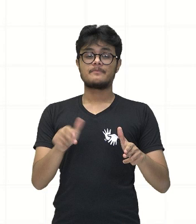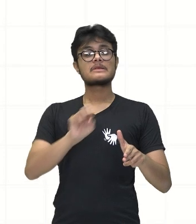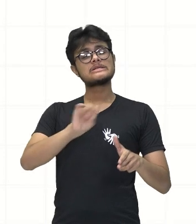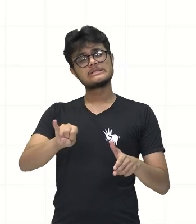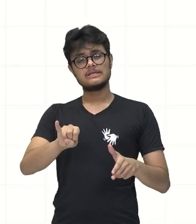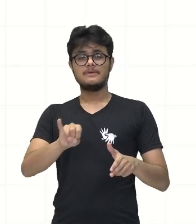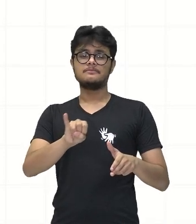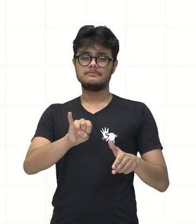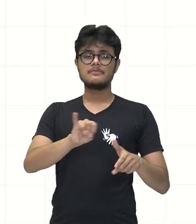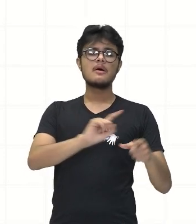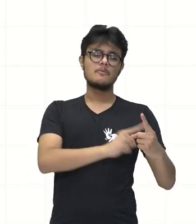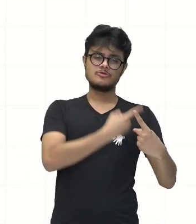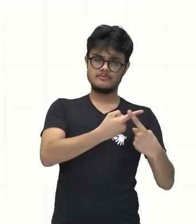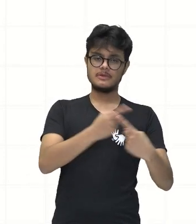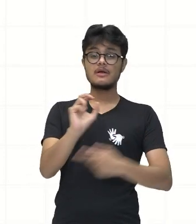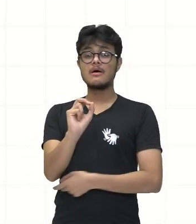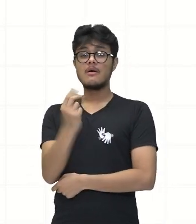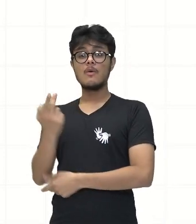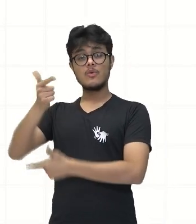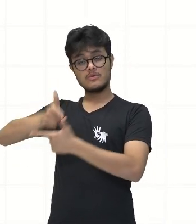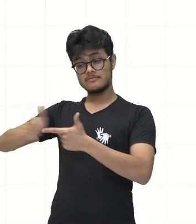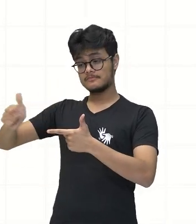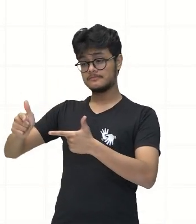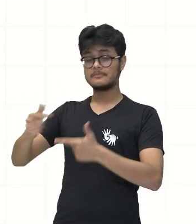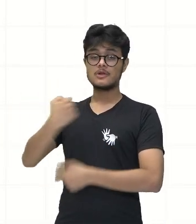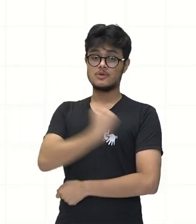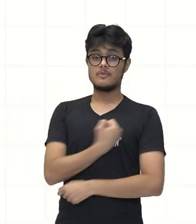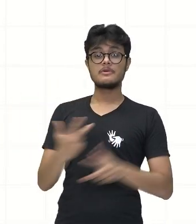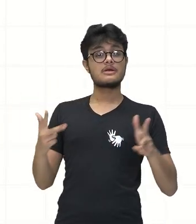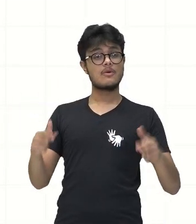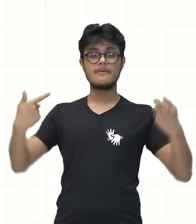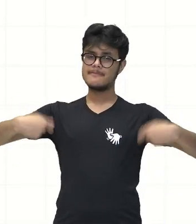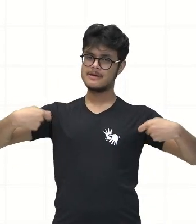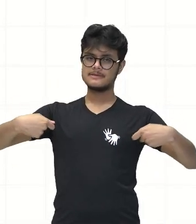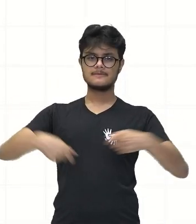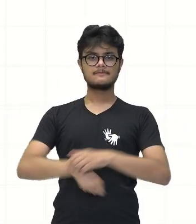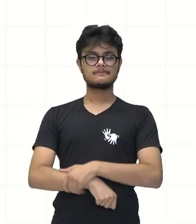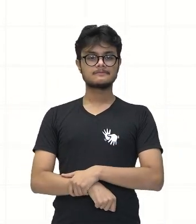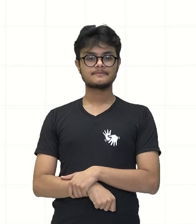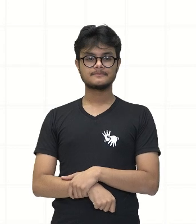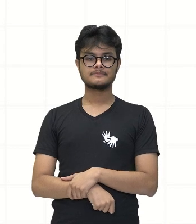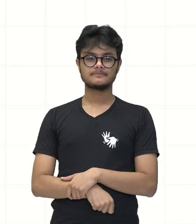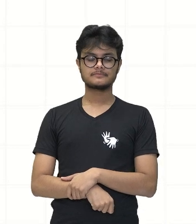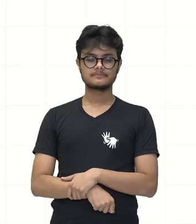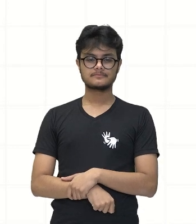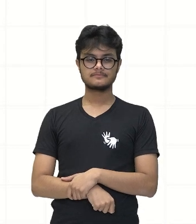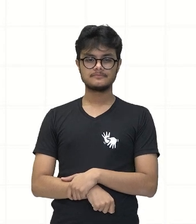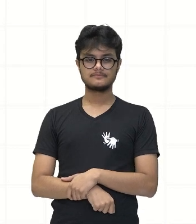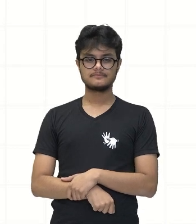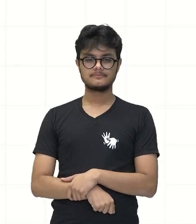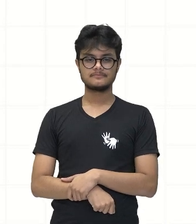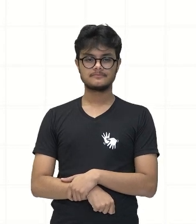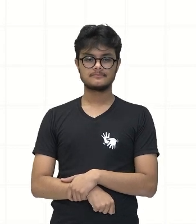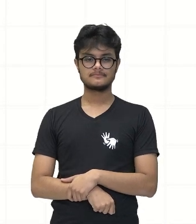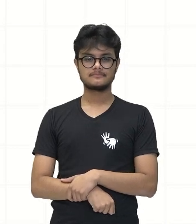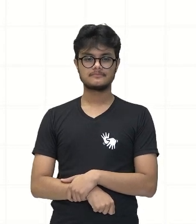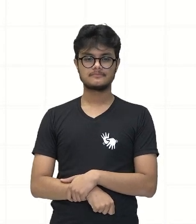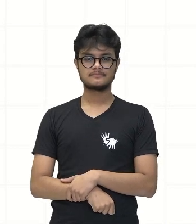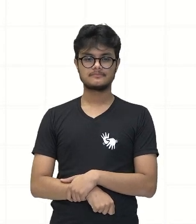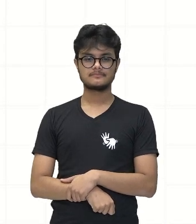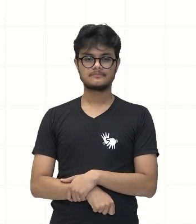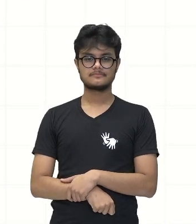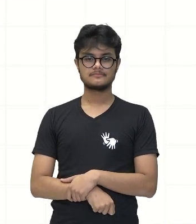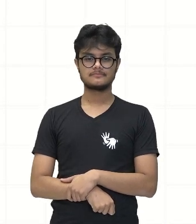eu faço isso pelo mesmo número, né, o radical, e esse número não é zero, claro, o radical obtido é equivalente ao